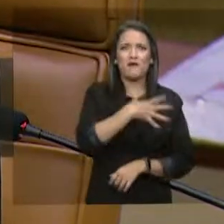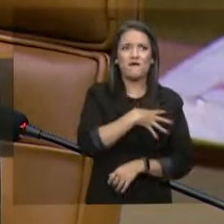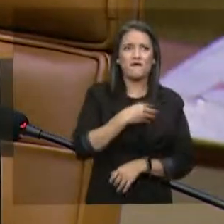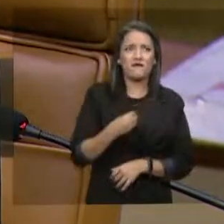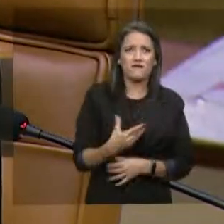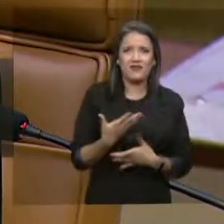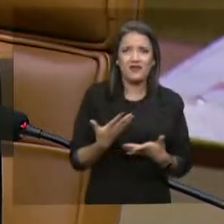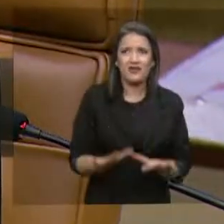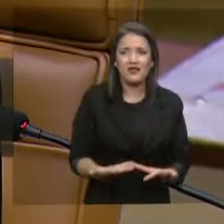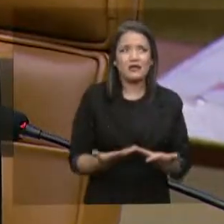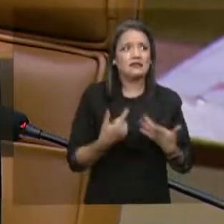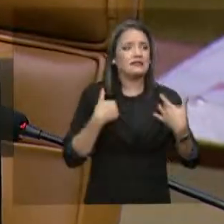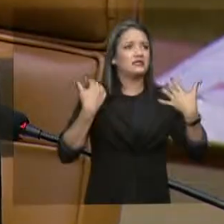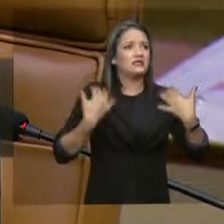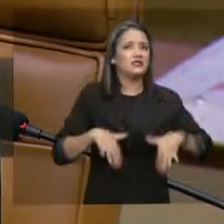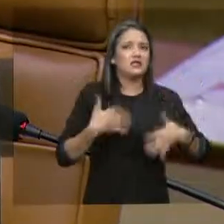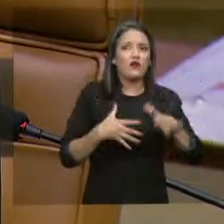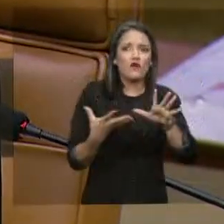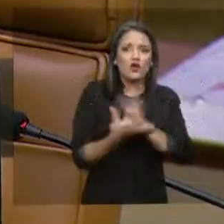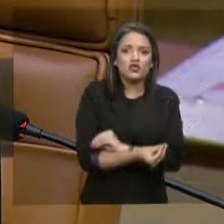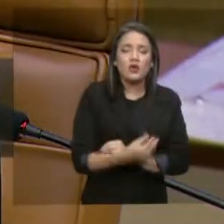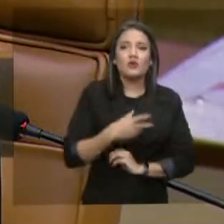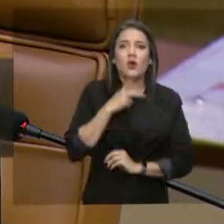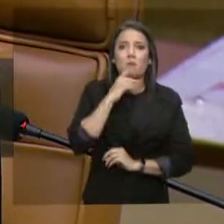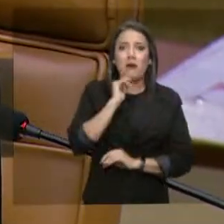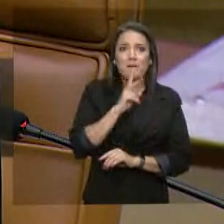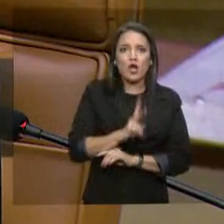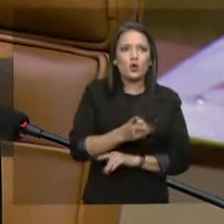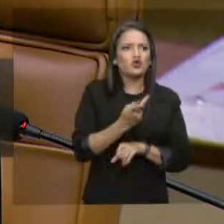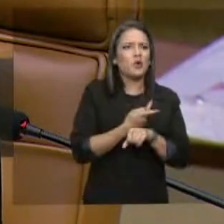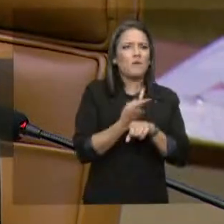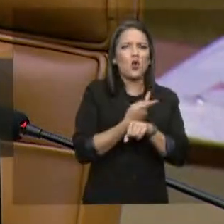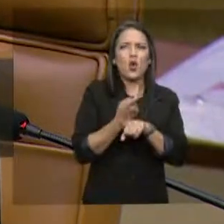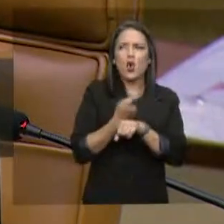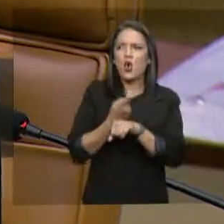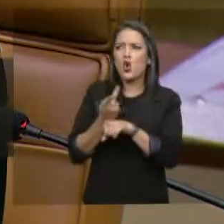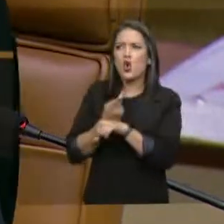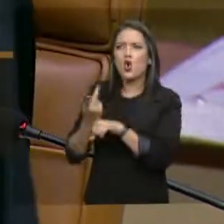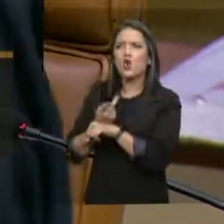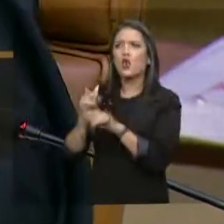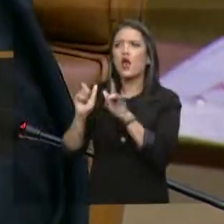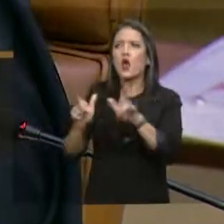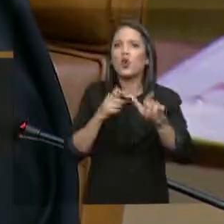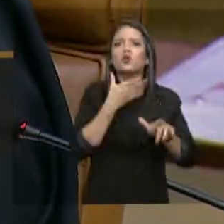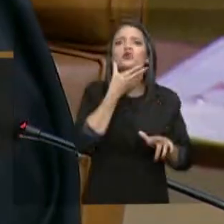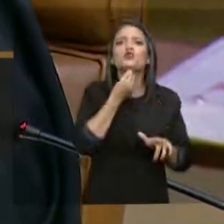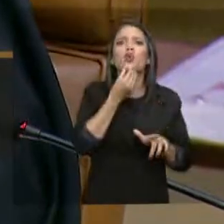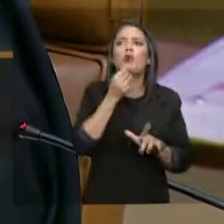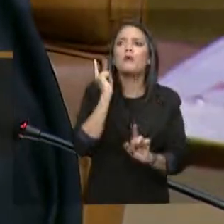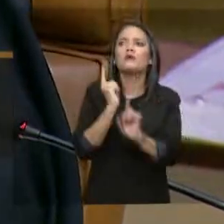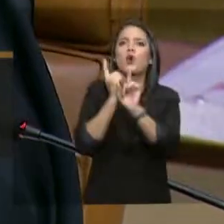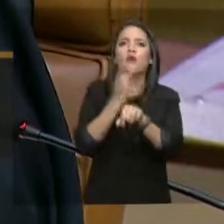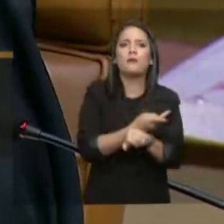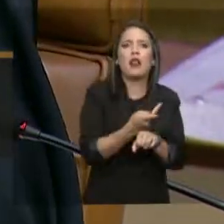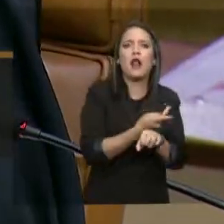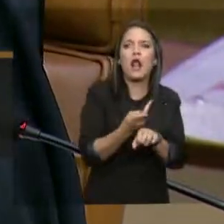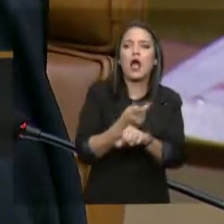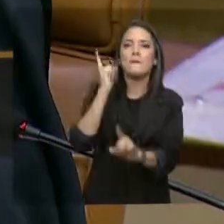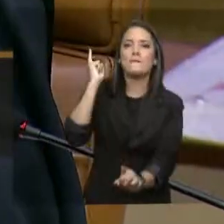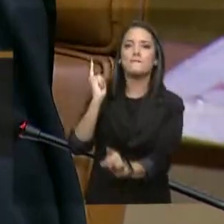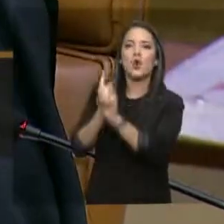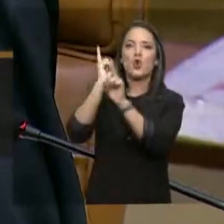filha, o pai da vítima continuou procurando e investigando por conta própria e encontrou